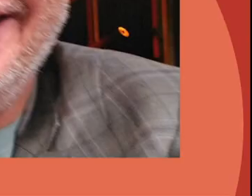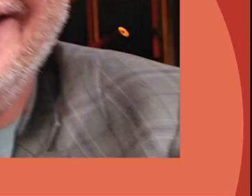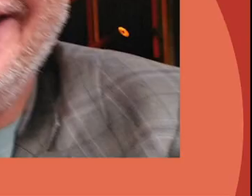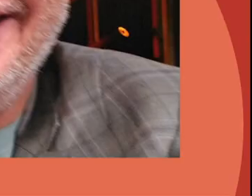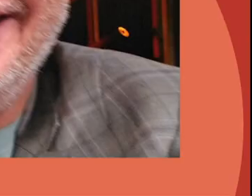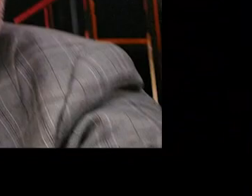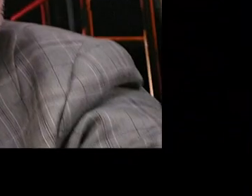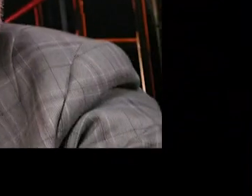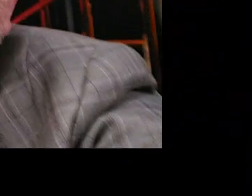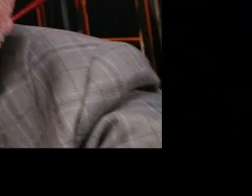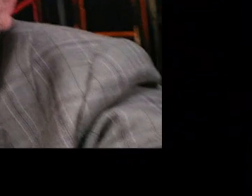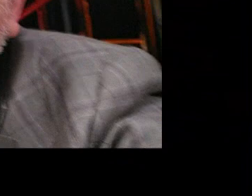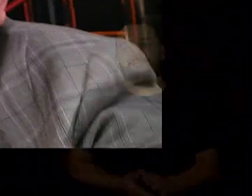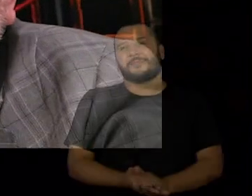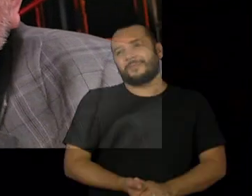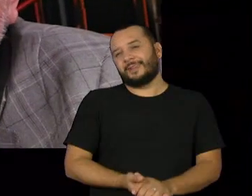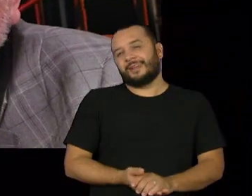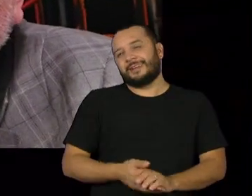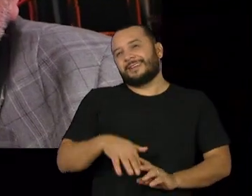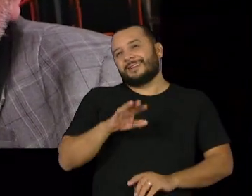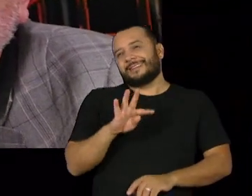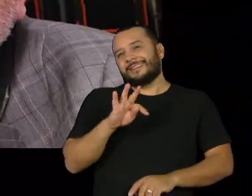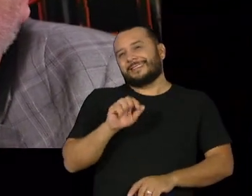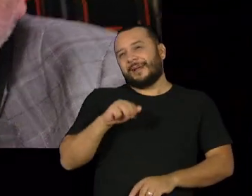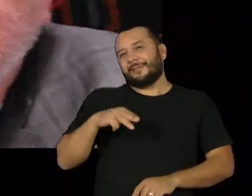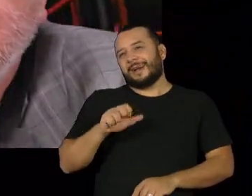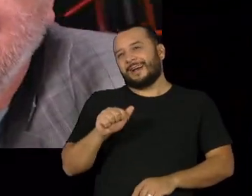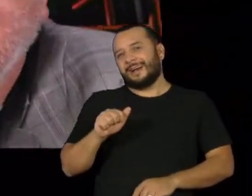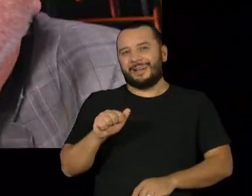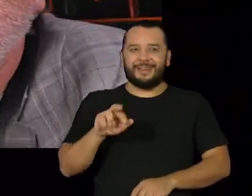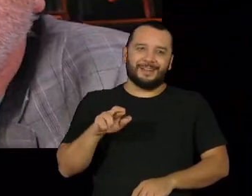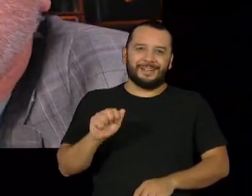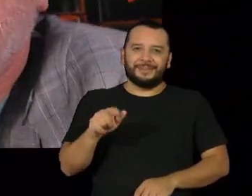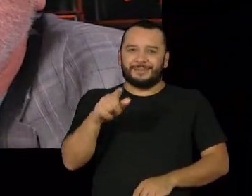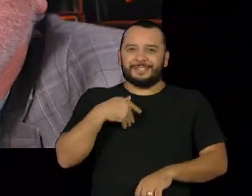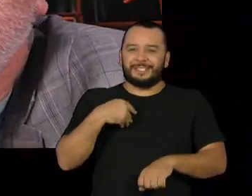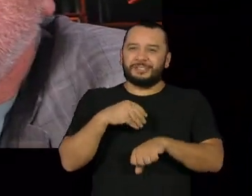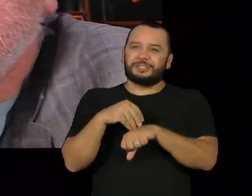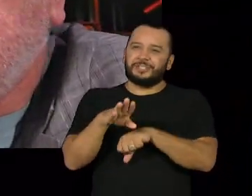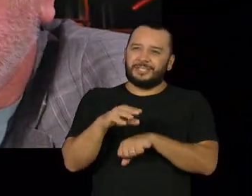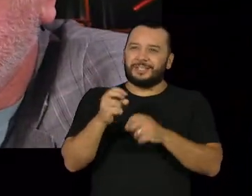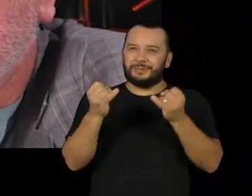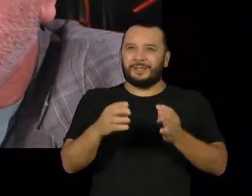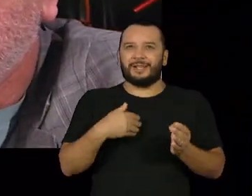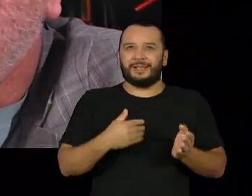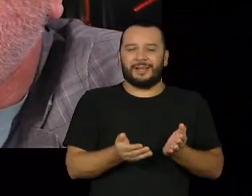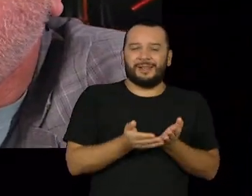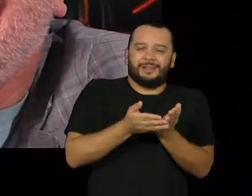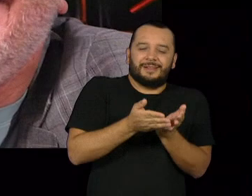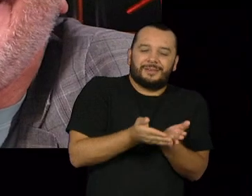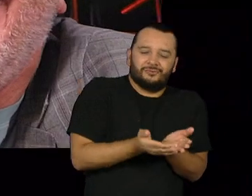Ô, Tamara, dá uma última dica aí para quem achou que travessia ajuda a curar a dor de cotovelo.